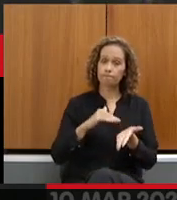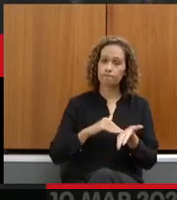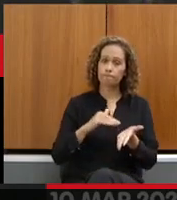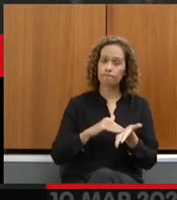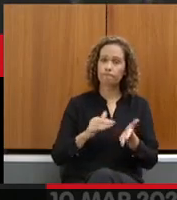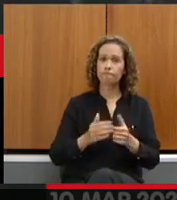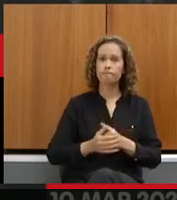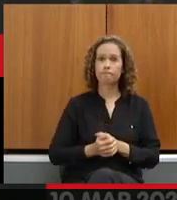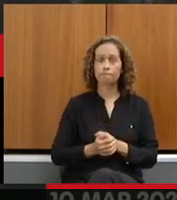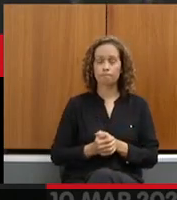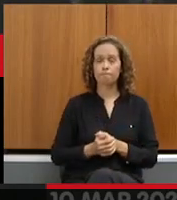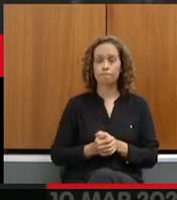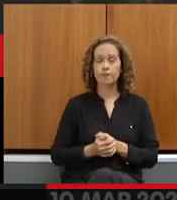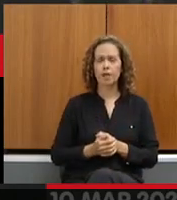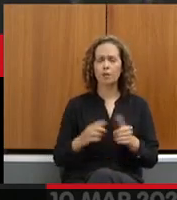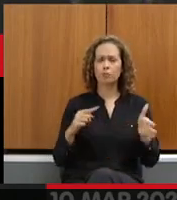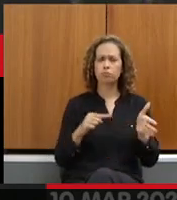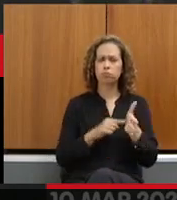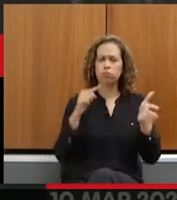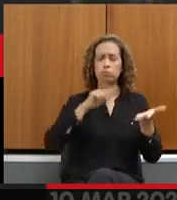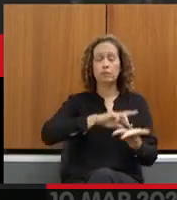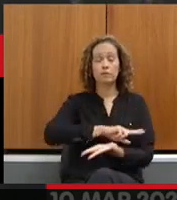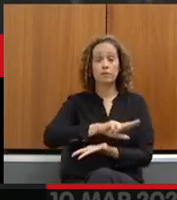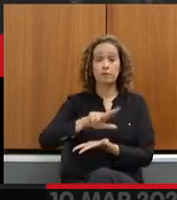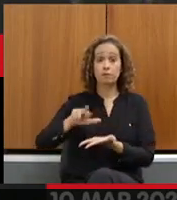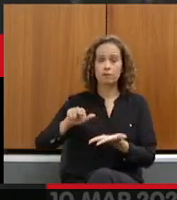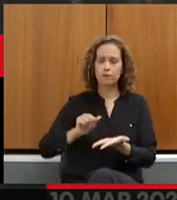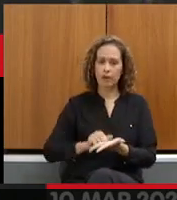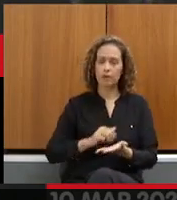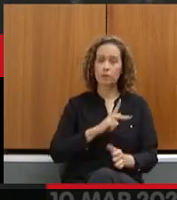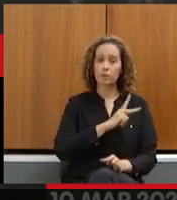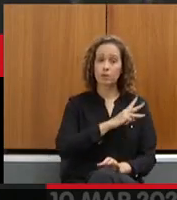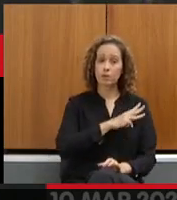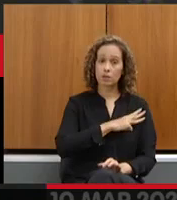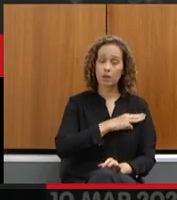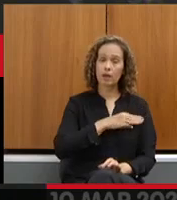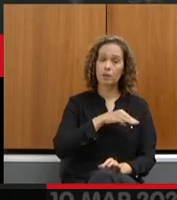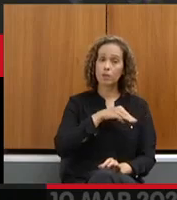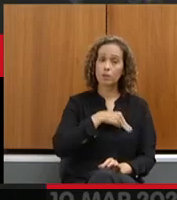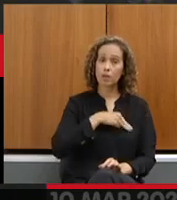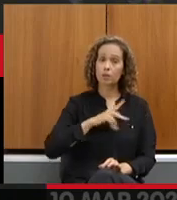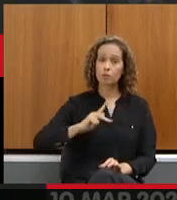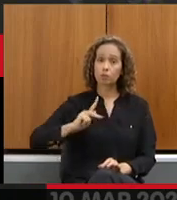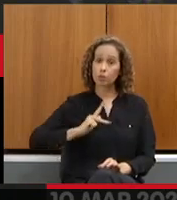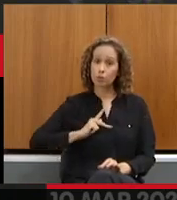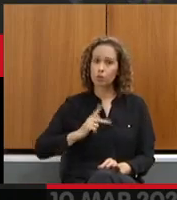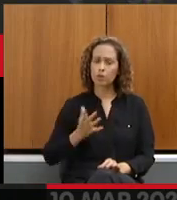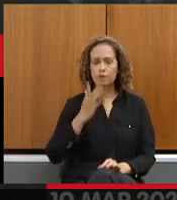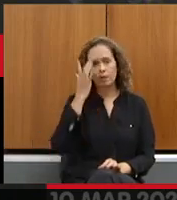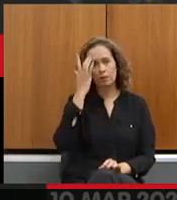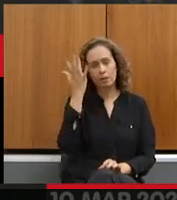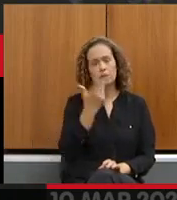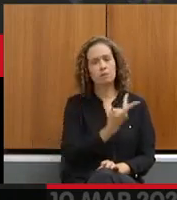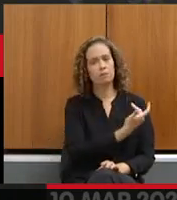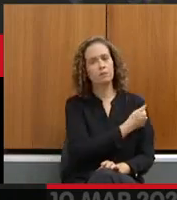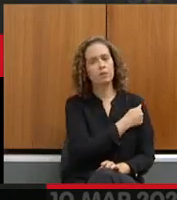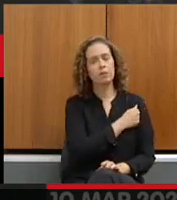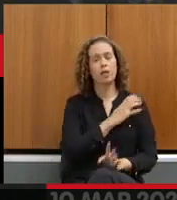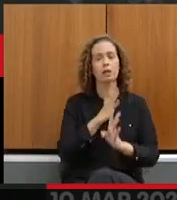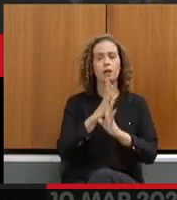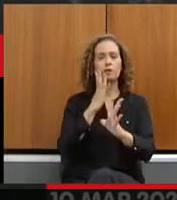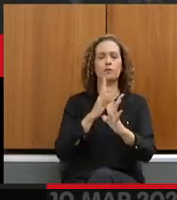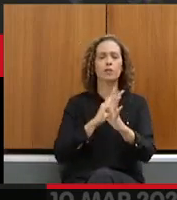em se confirmando as denúncias do Ministério Público sobre as facilitações das vacinas o fura-fila